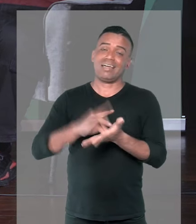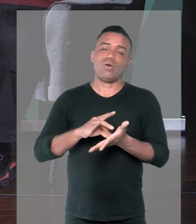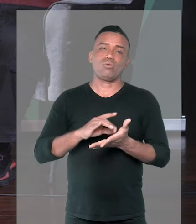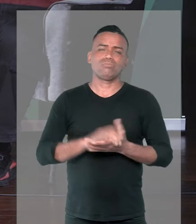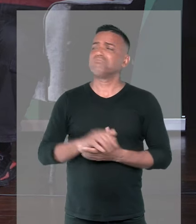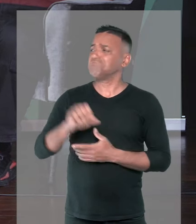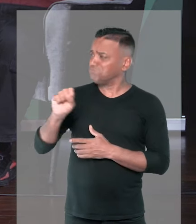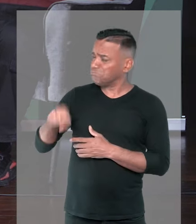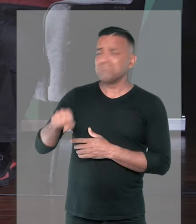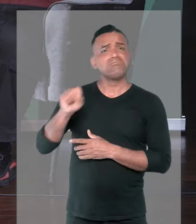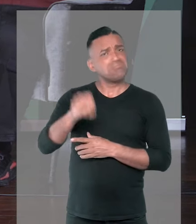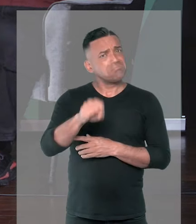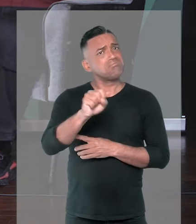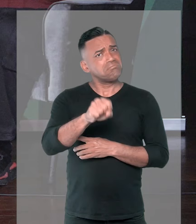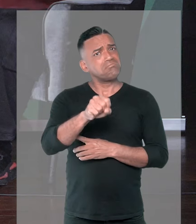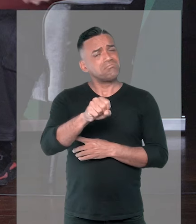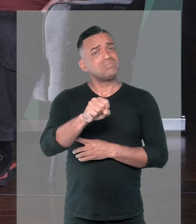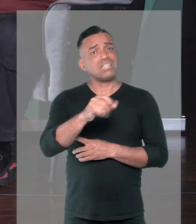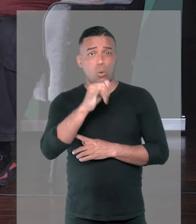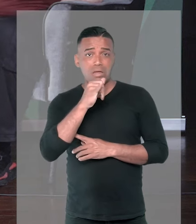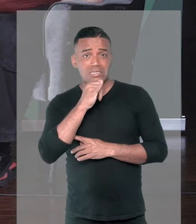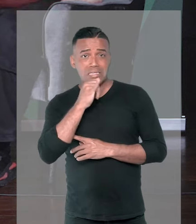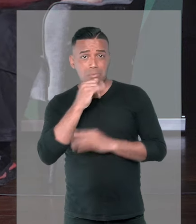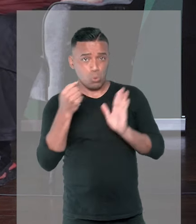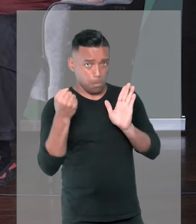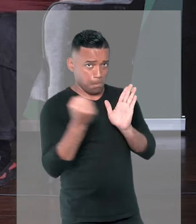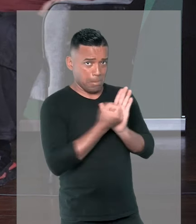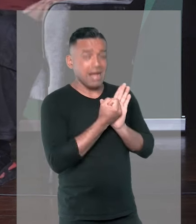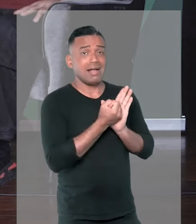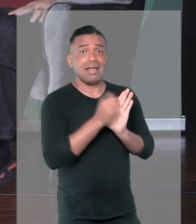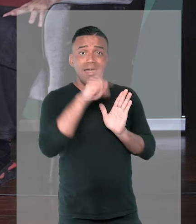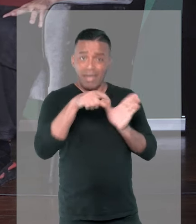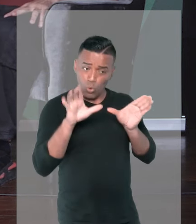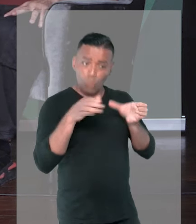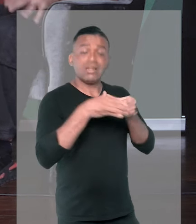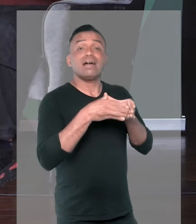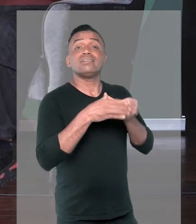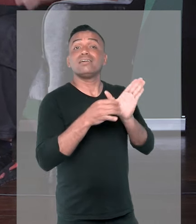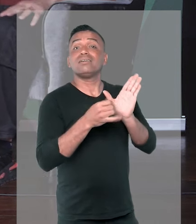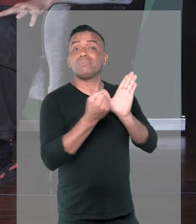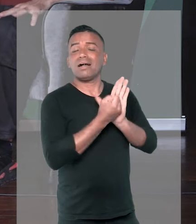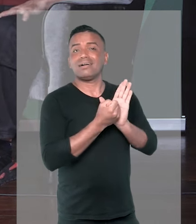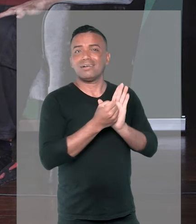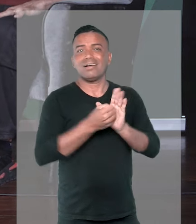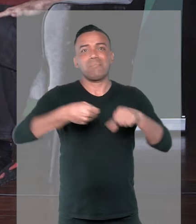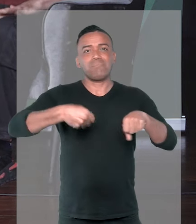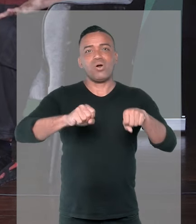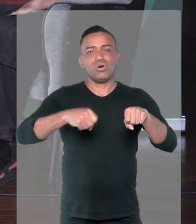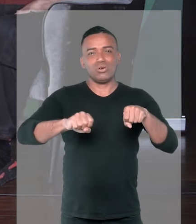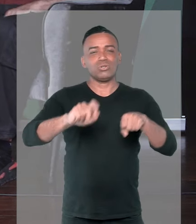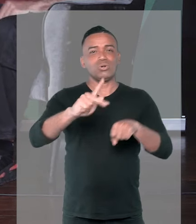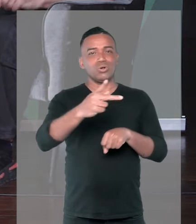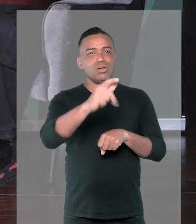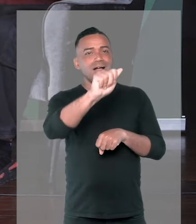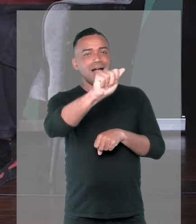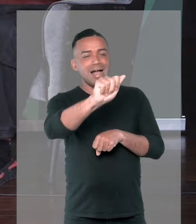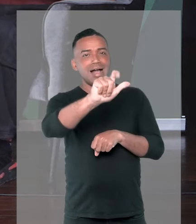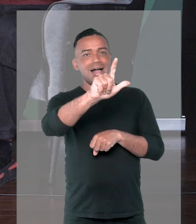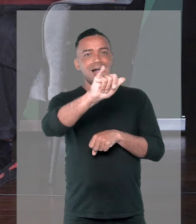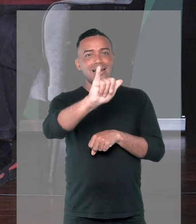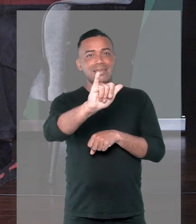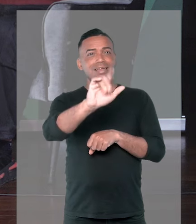sim veja o que é um exemplo de uma marca que é comunidade Harley Davidson motocicletas